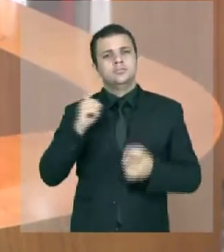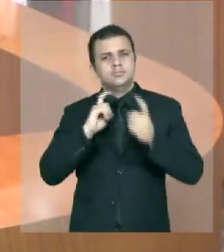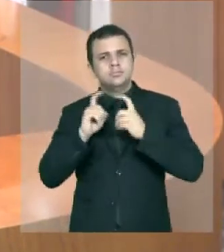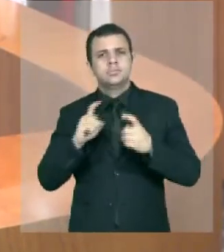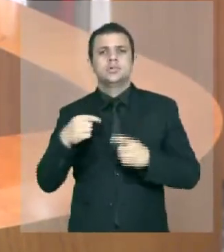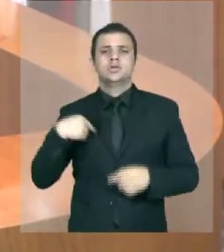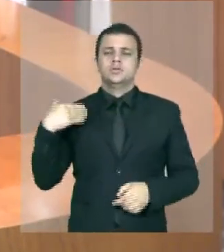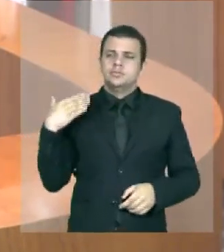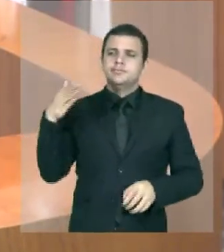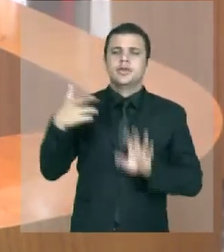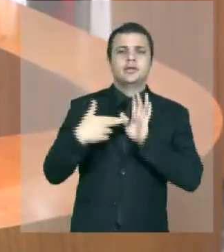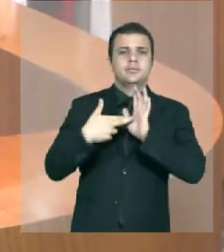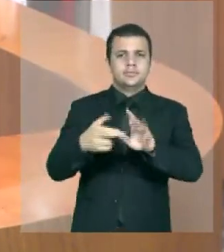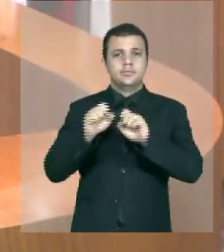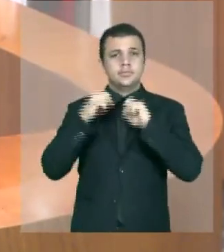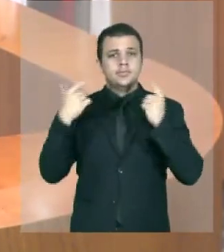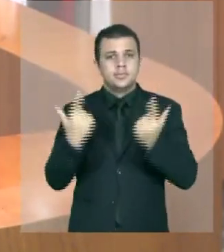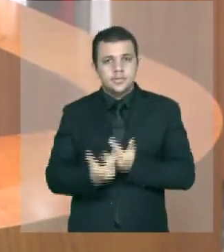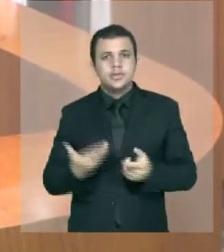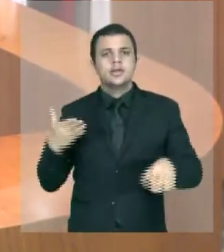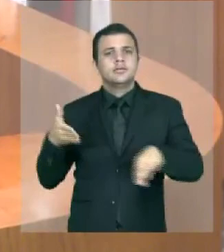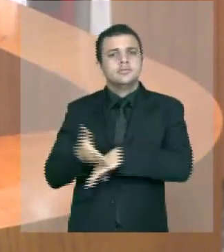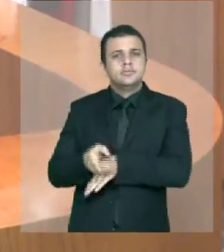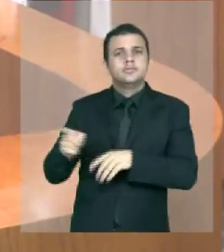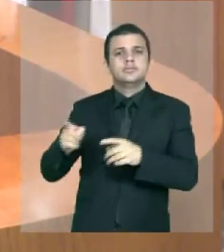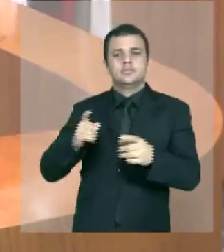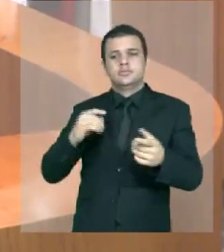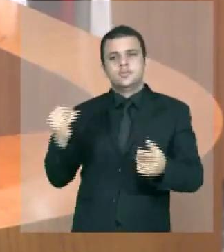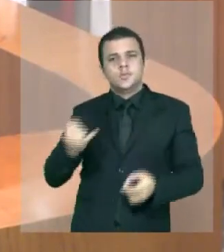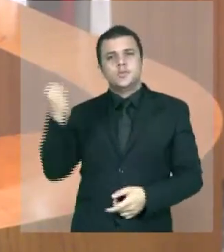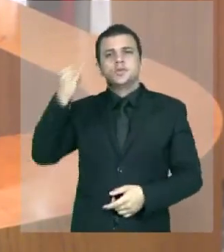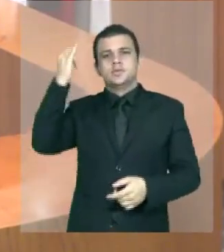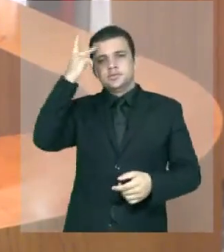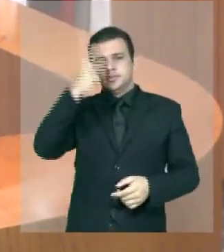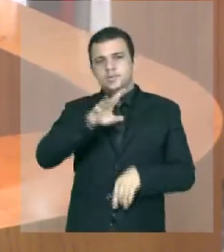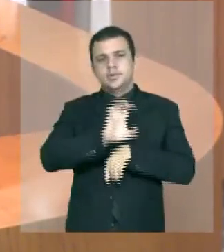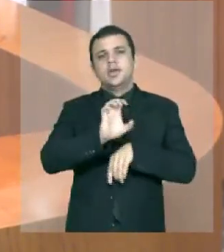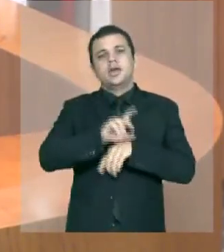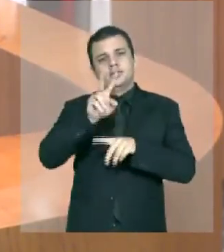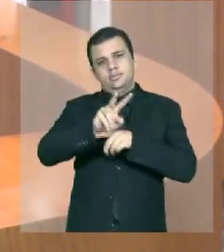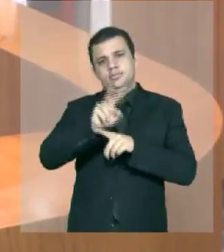tão importante para o Estado do Maranhão, que é a defesa do meio ambiente. Então, muito obrigado, que Deus nos abençoe.